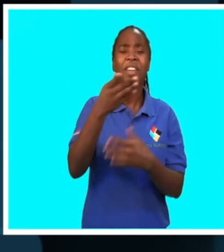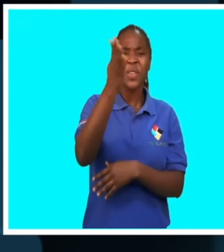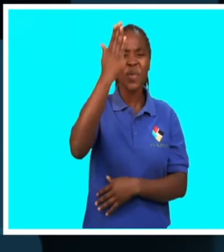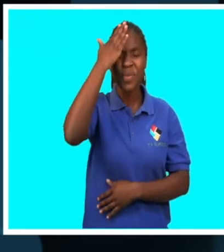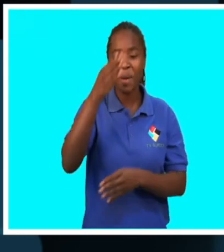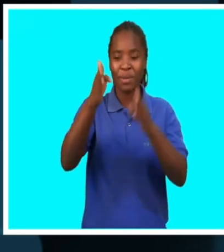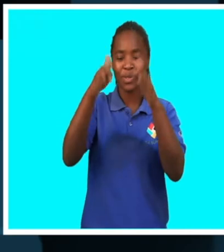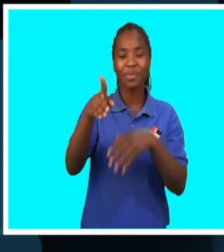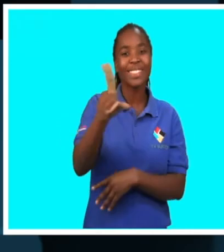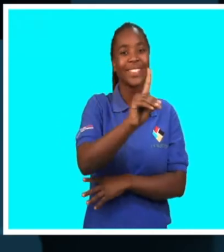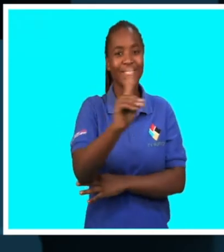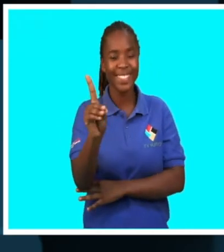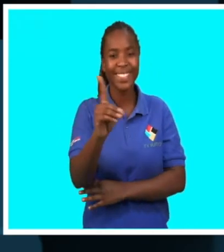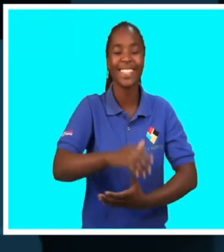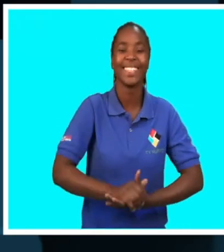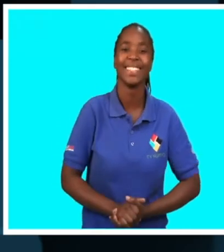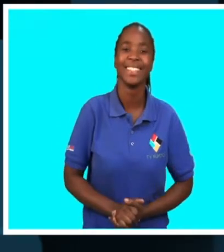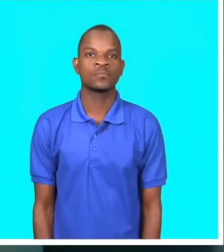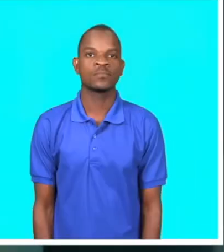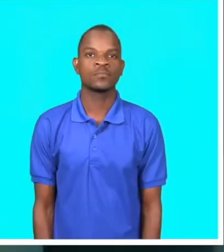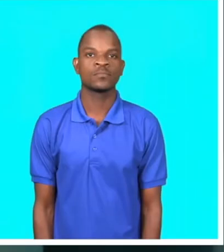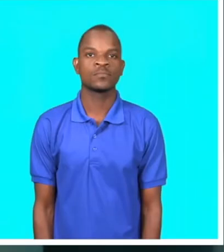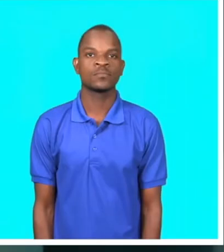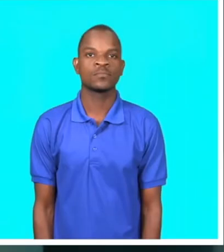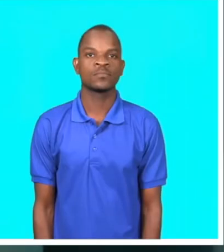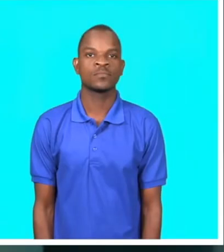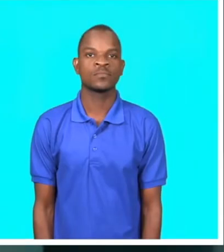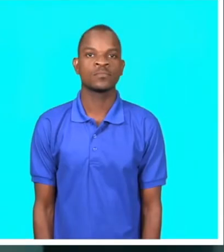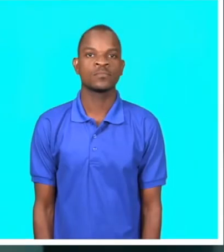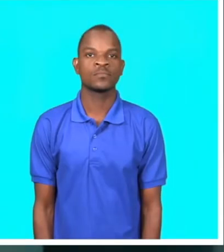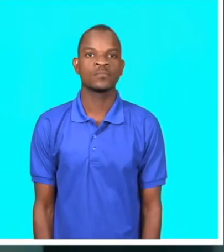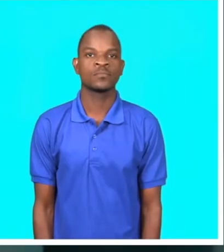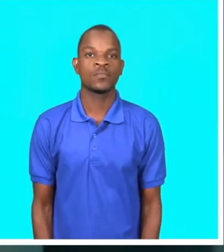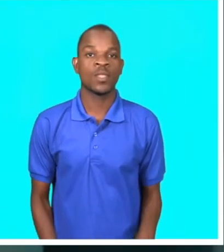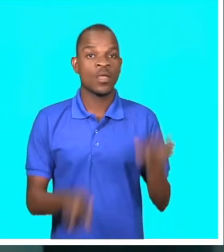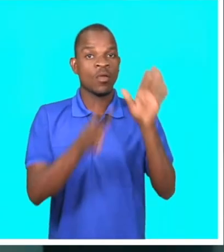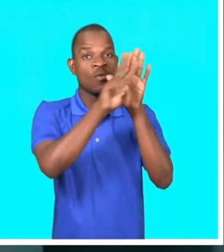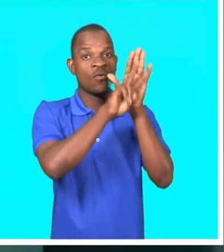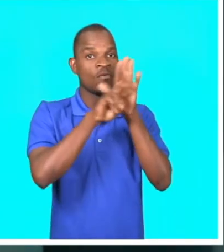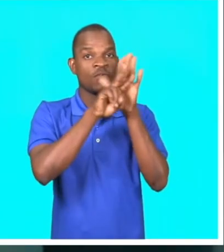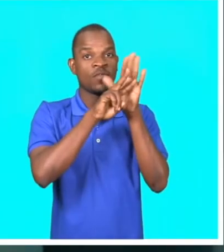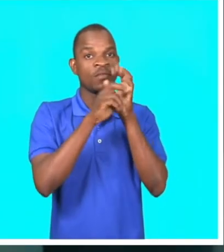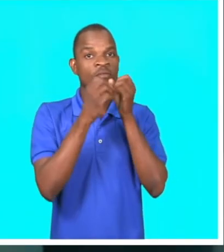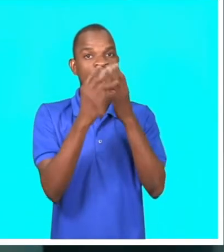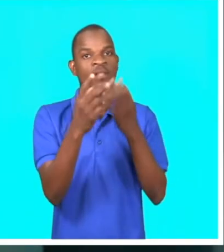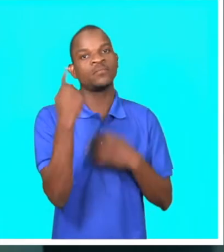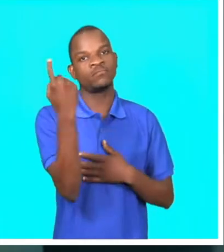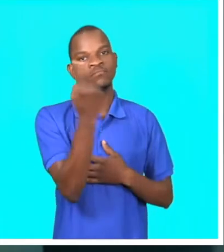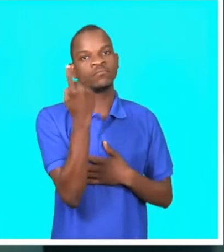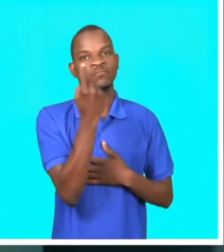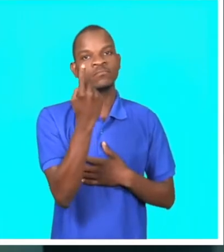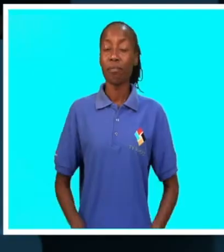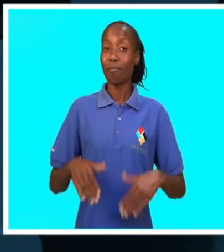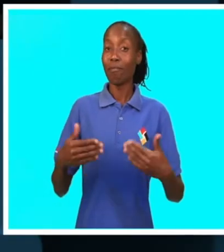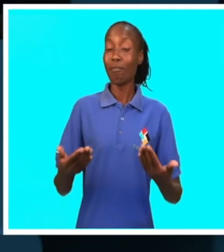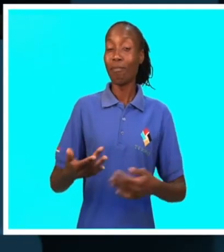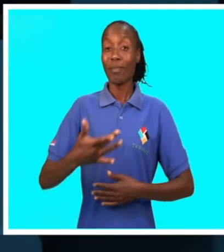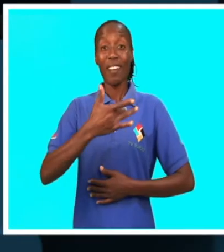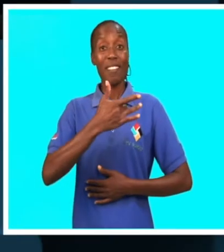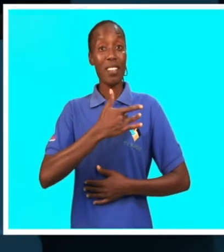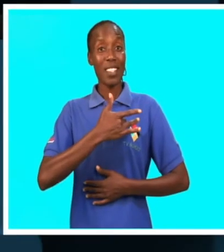era um homem duplamente satisfeito. Primeiro pelo prémio e segundo por ver uma peça sobre pessoas com deficiência a ser reconhecida. O